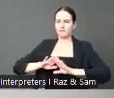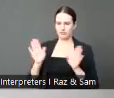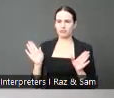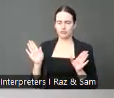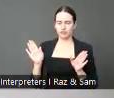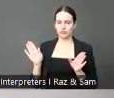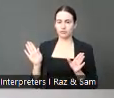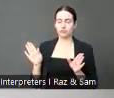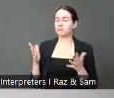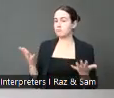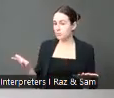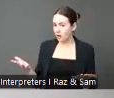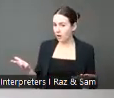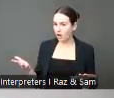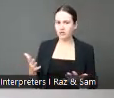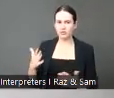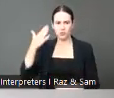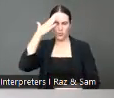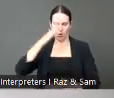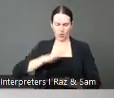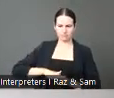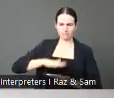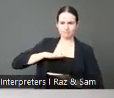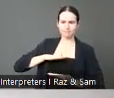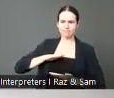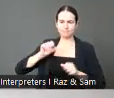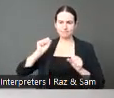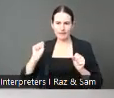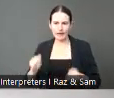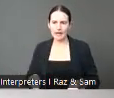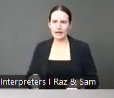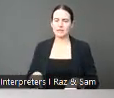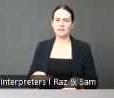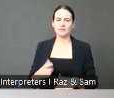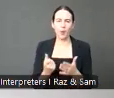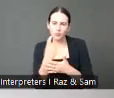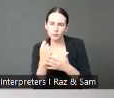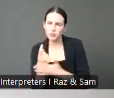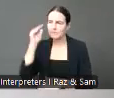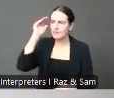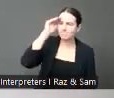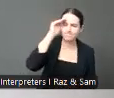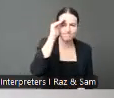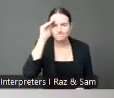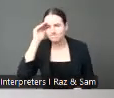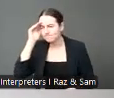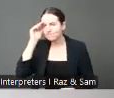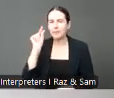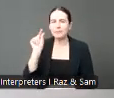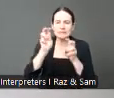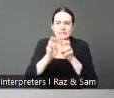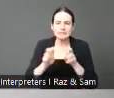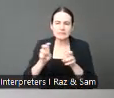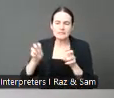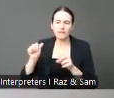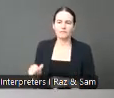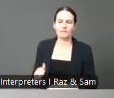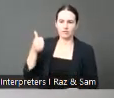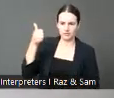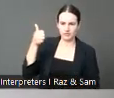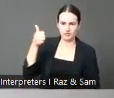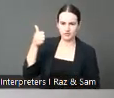incluindo os diagnósticos de capacidades e oportunidades, para incorporar e introduzir em certas